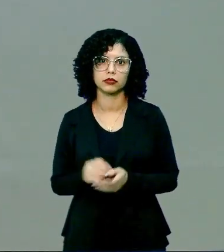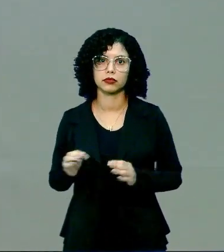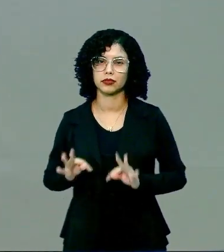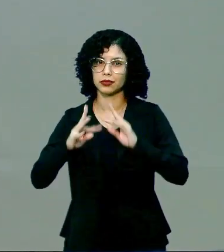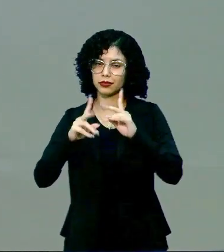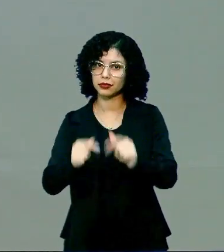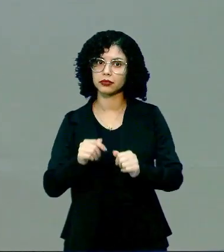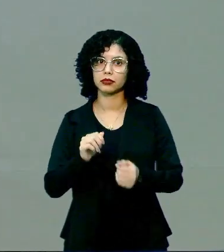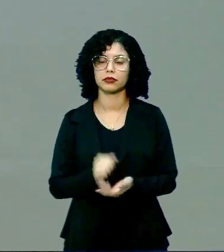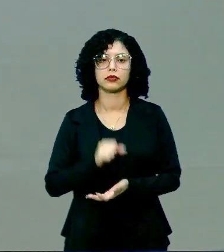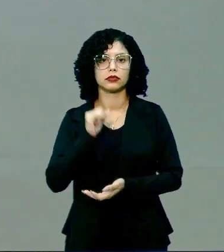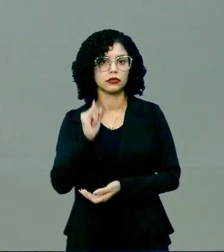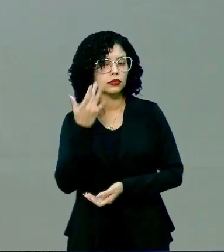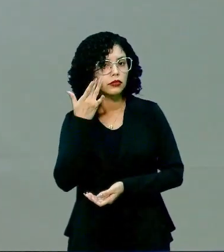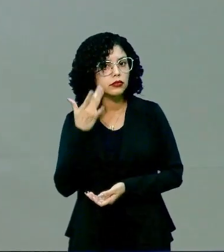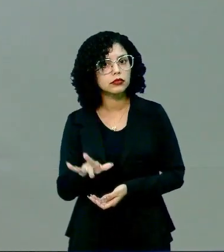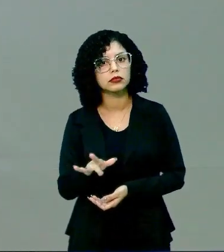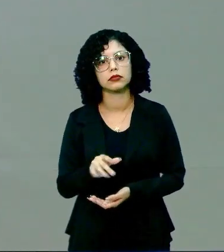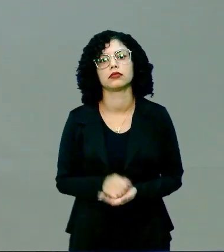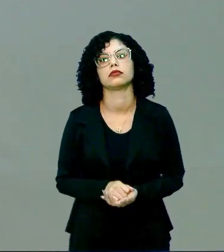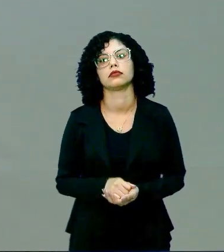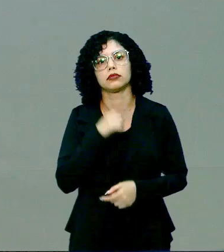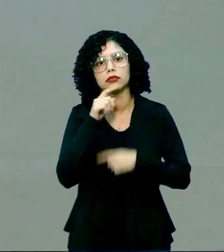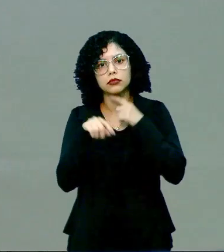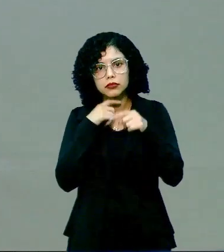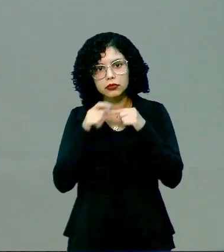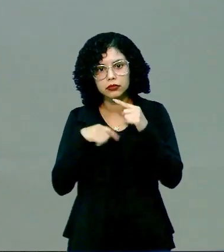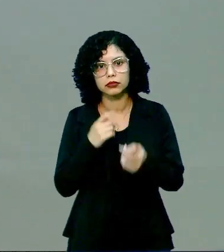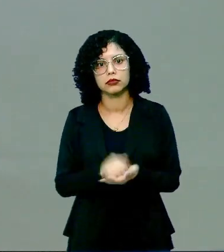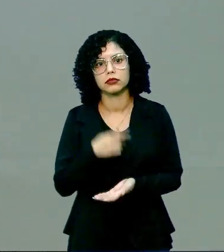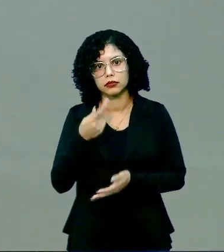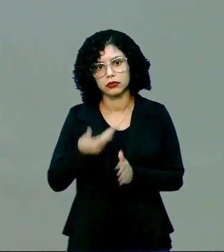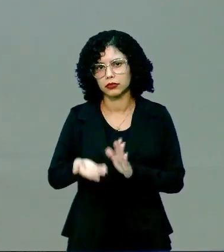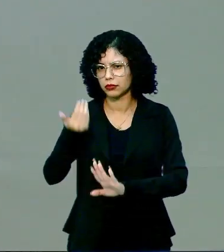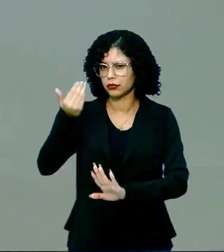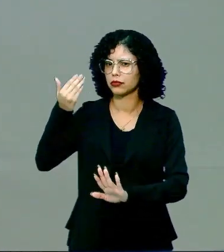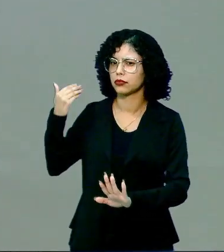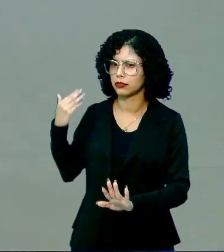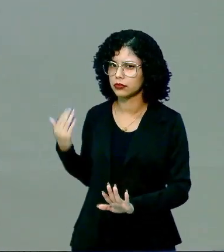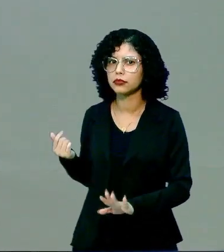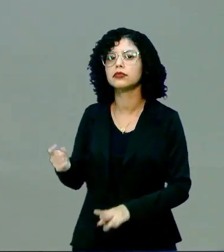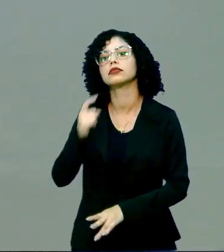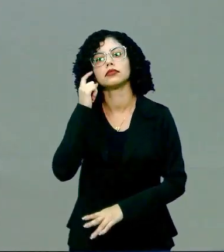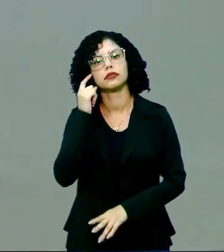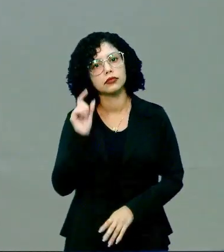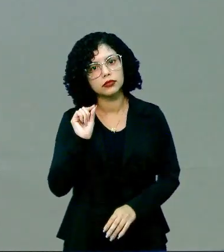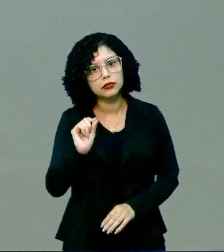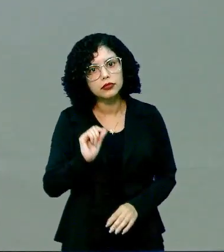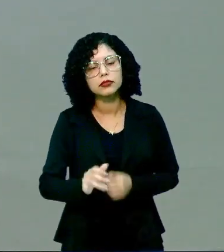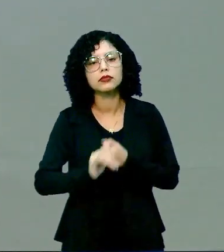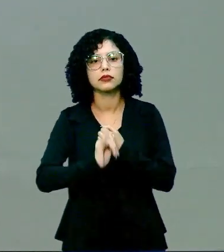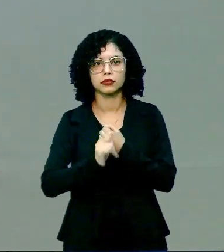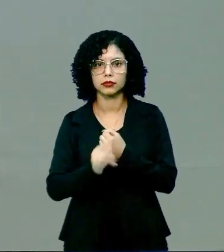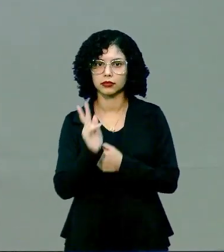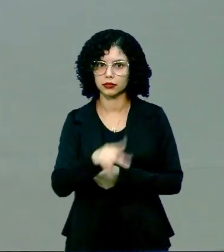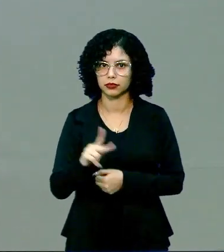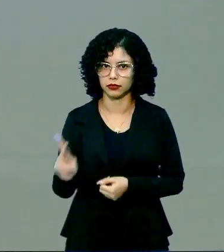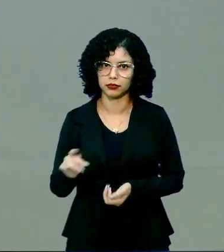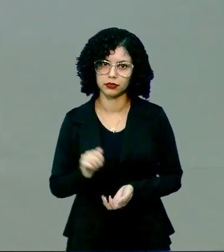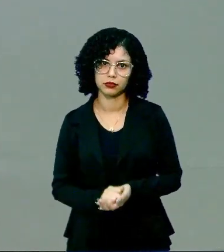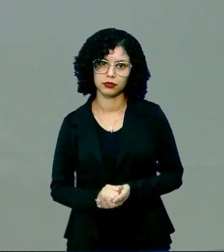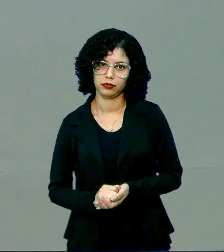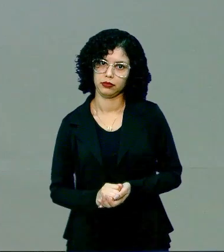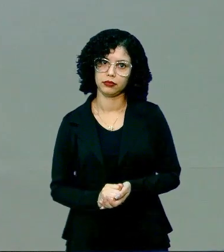com tudo. E se você não sabe o que é crônica, duvido que quando eu falei lá atrás você ficou pensando, mas o que é crônica,